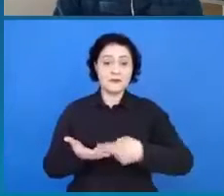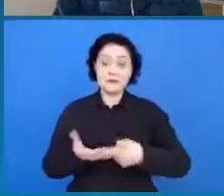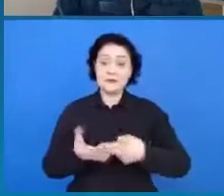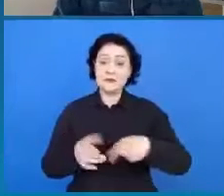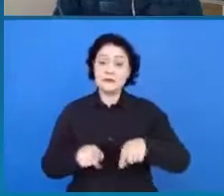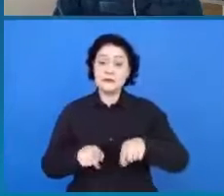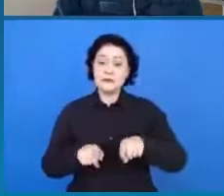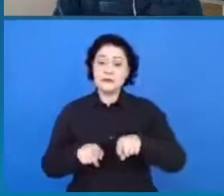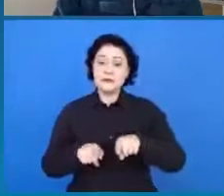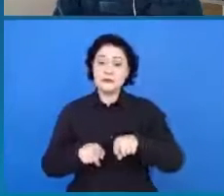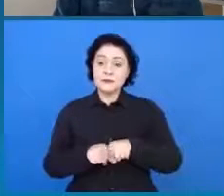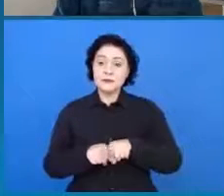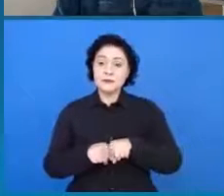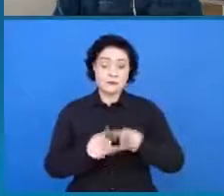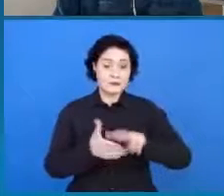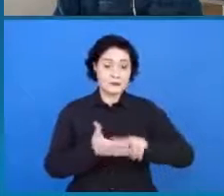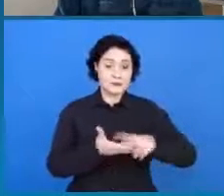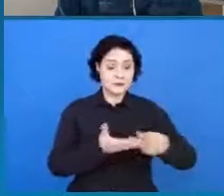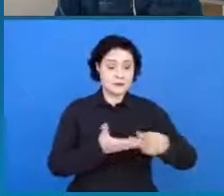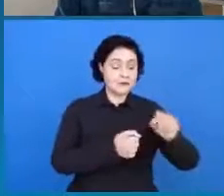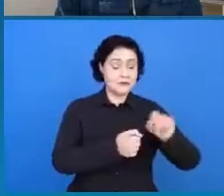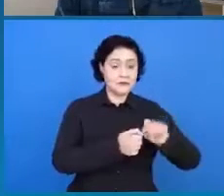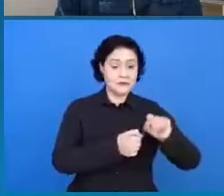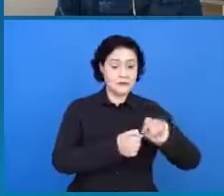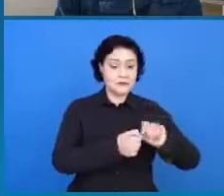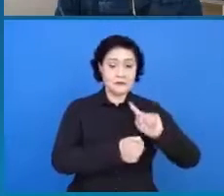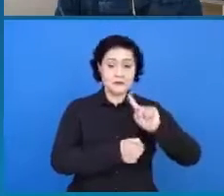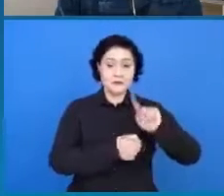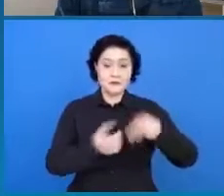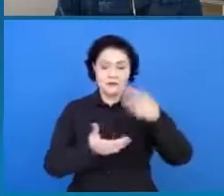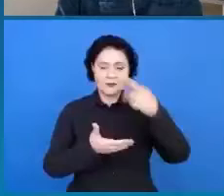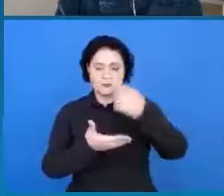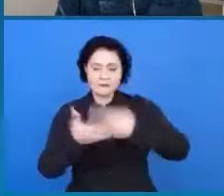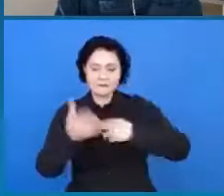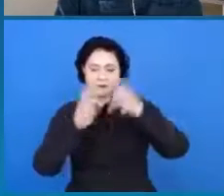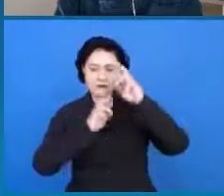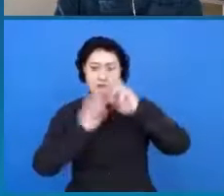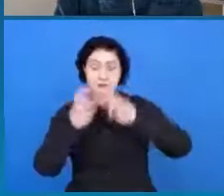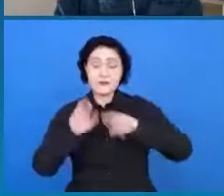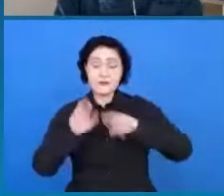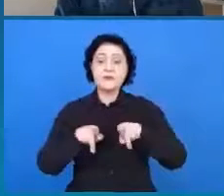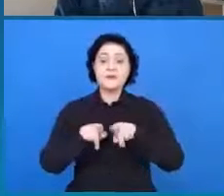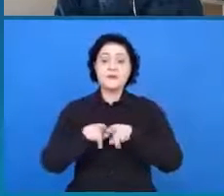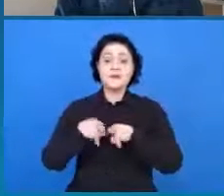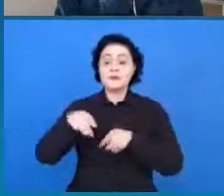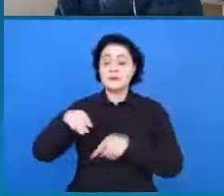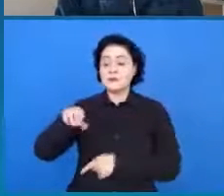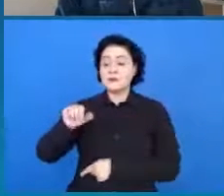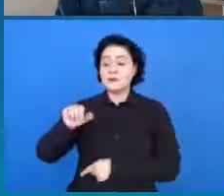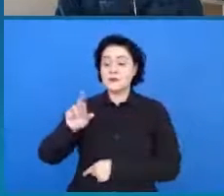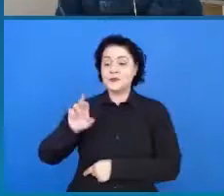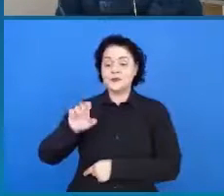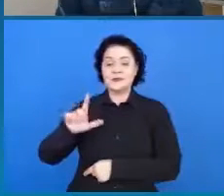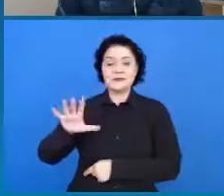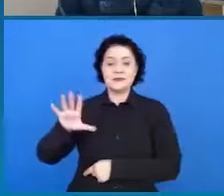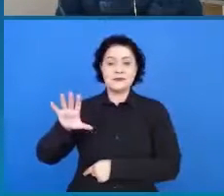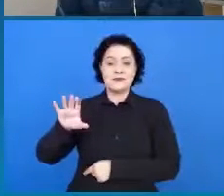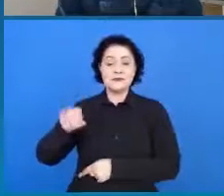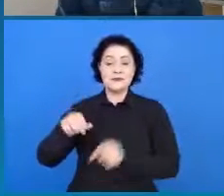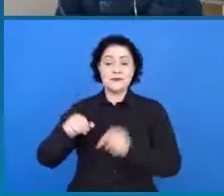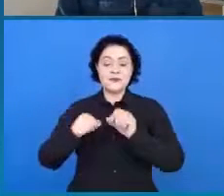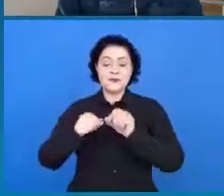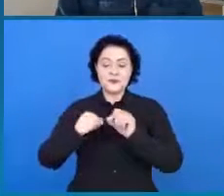das traduções o locutor nosso Marcelino Morris filho que faz a